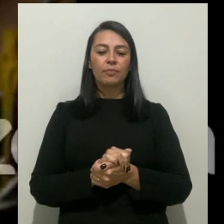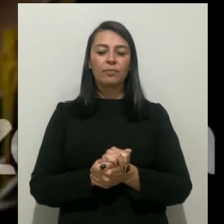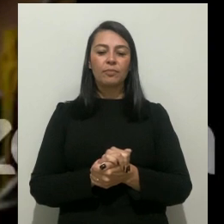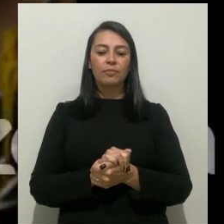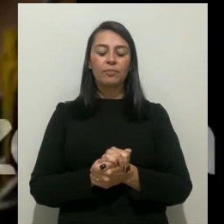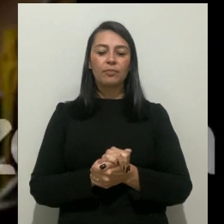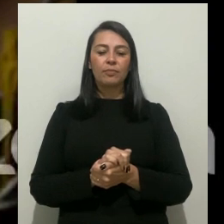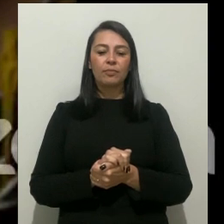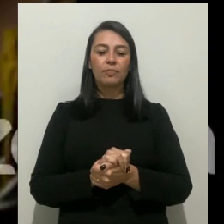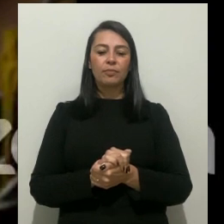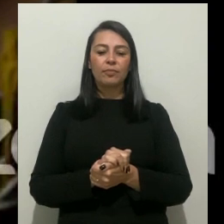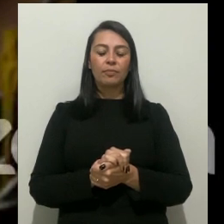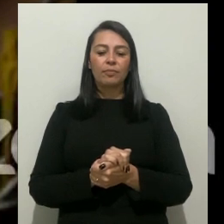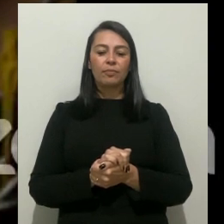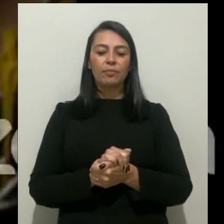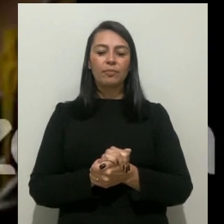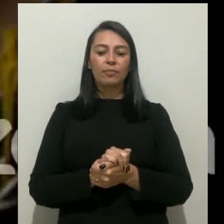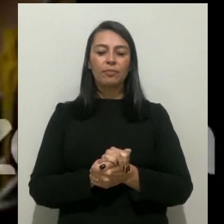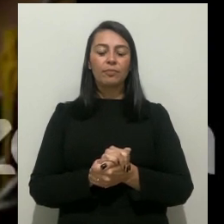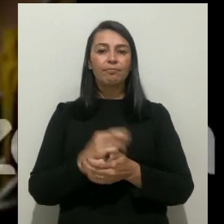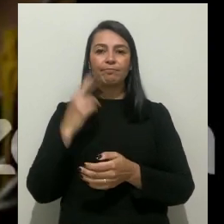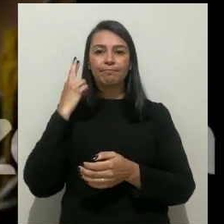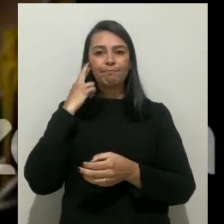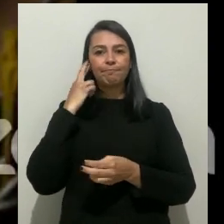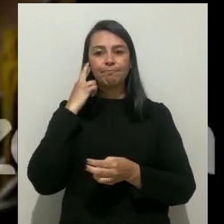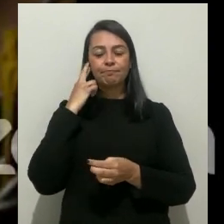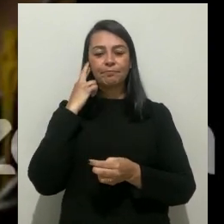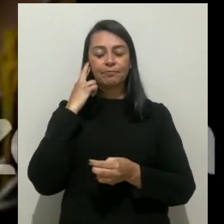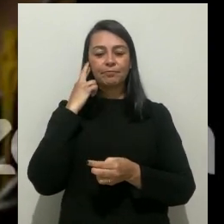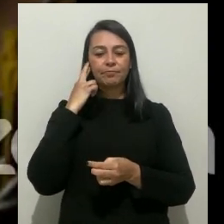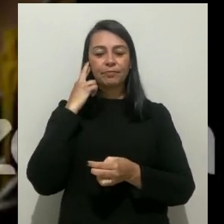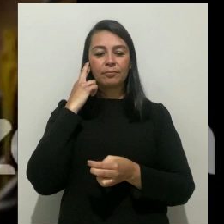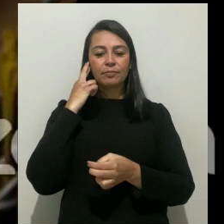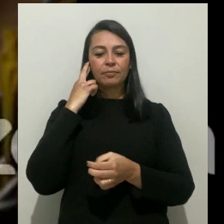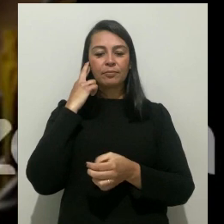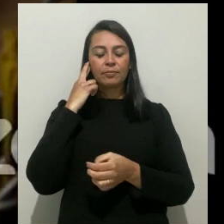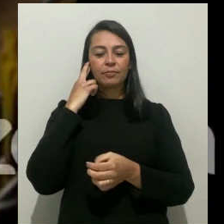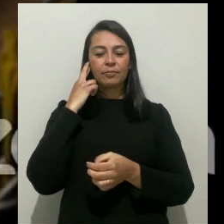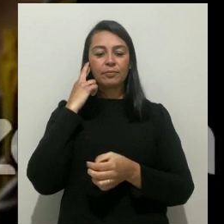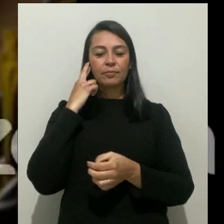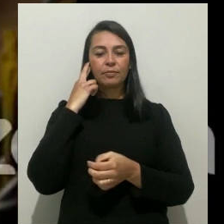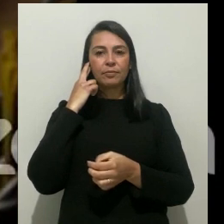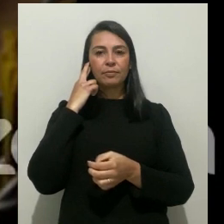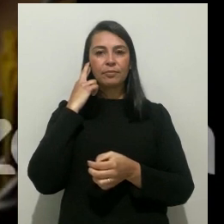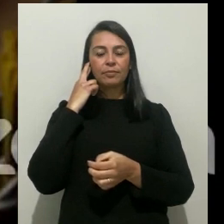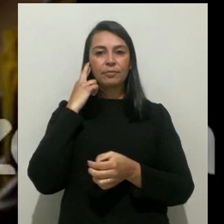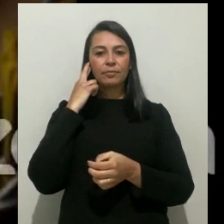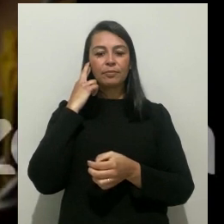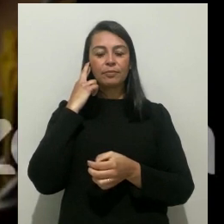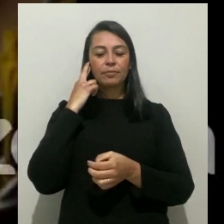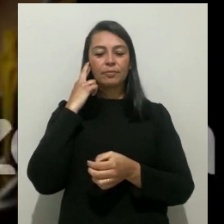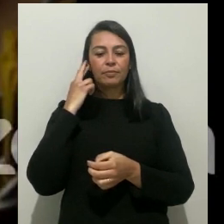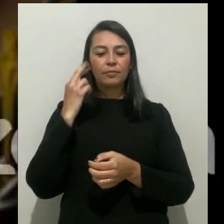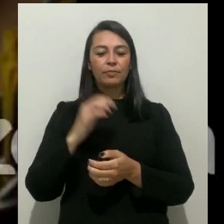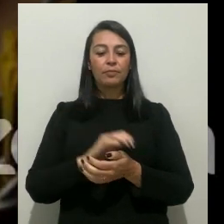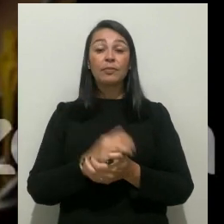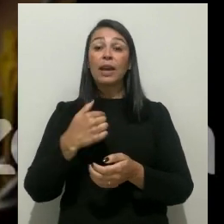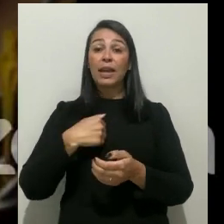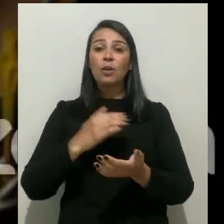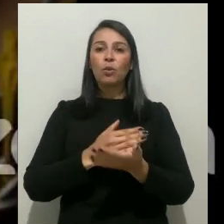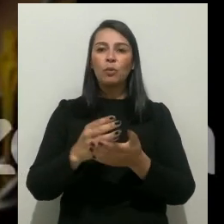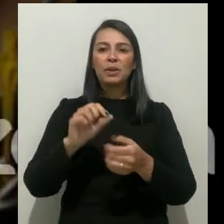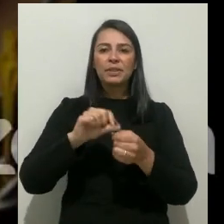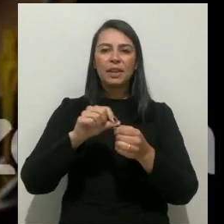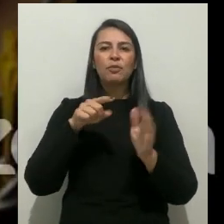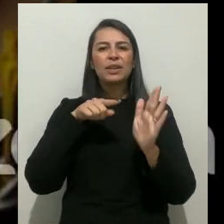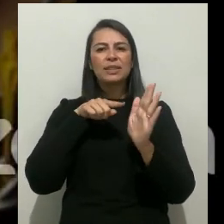mestrado com a minha turma. A minha turma foi a turma pleito e a gente se tornou mestrado. E eu entrei em uma